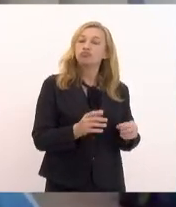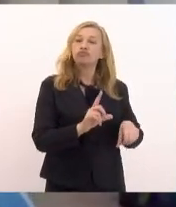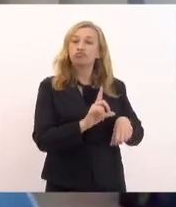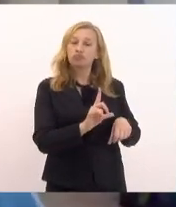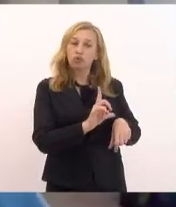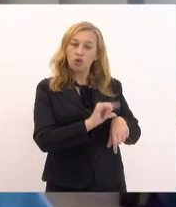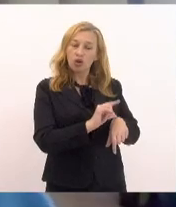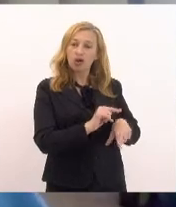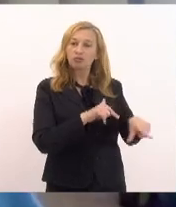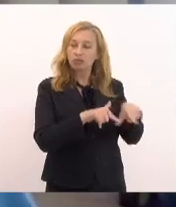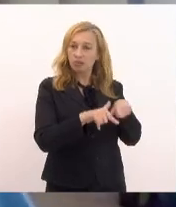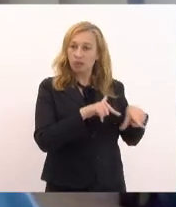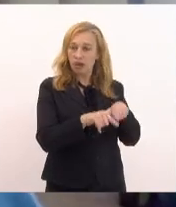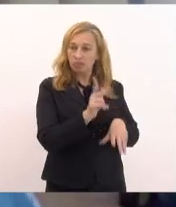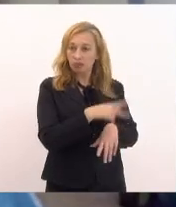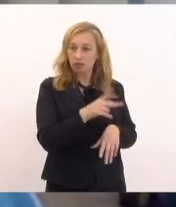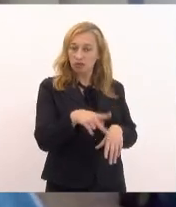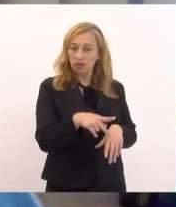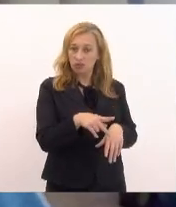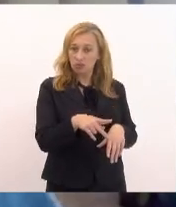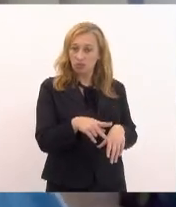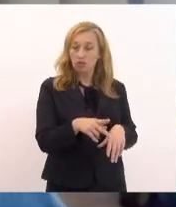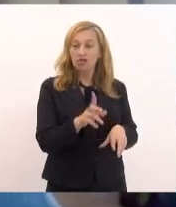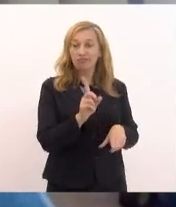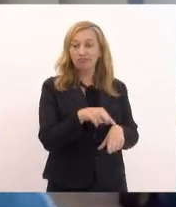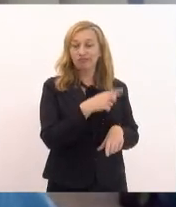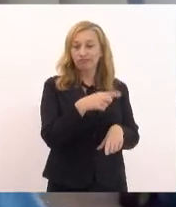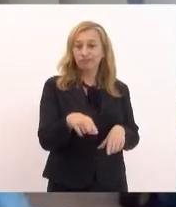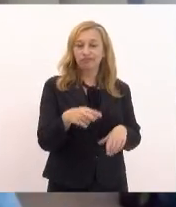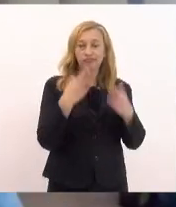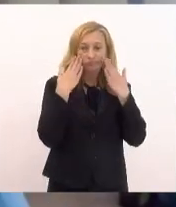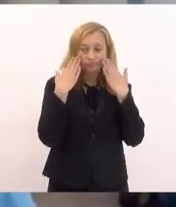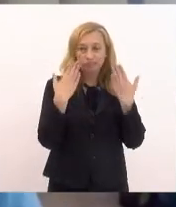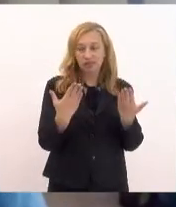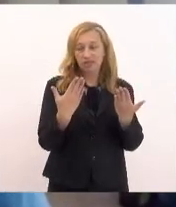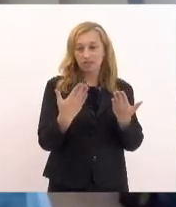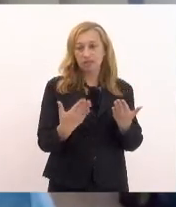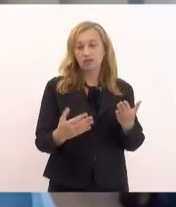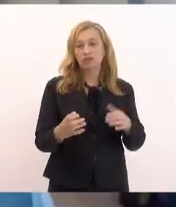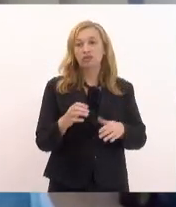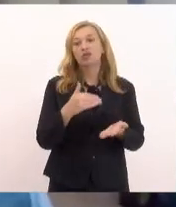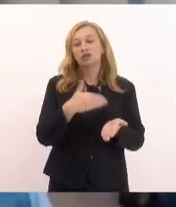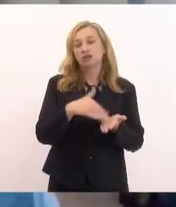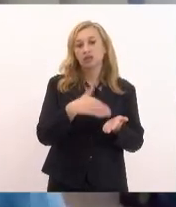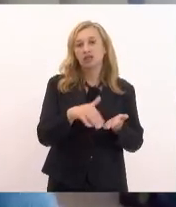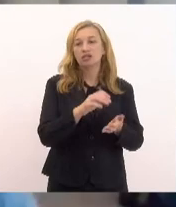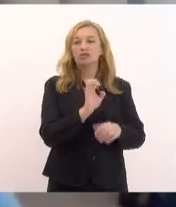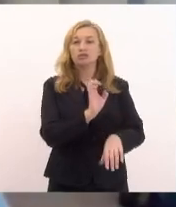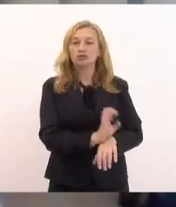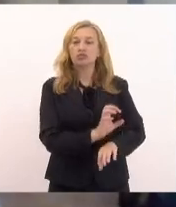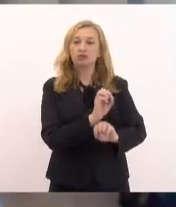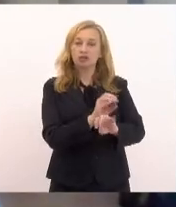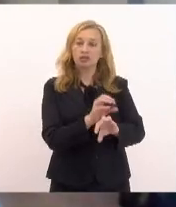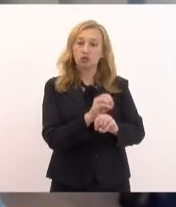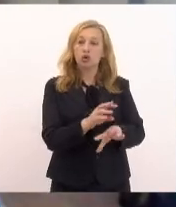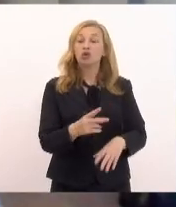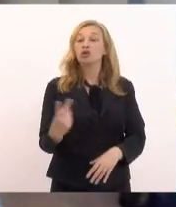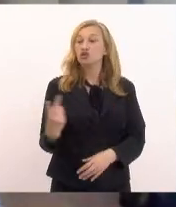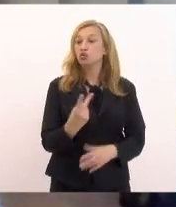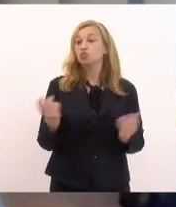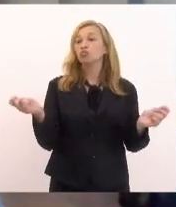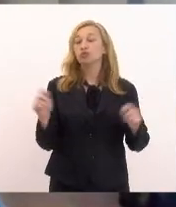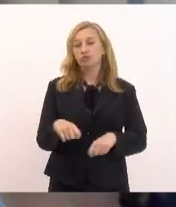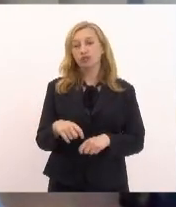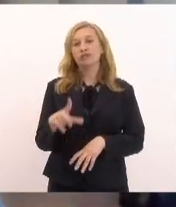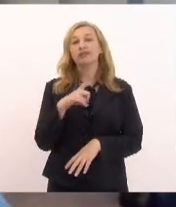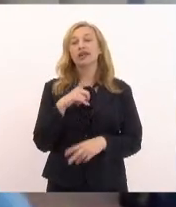SEDUC, e essa reunião foi desmarcada pelos representantes da Secretaria de Estado de Educação. O que, que essas duas possibilidades